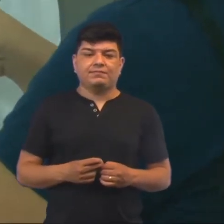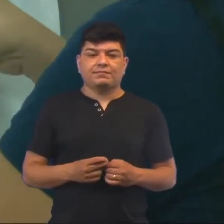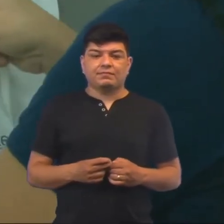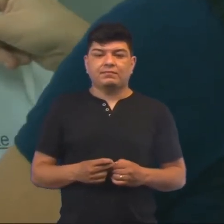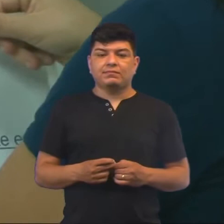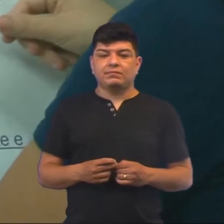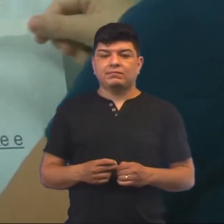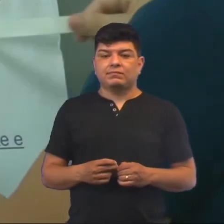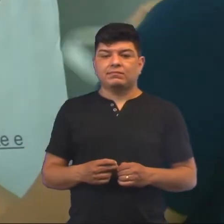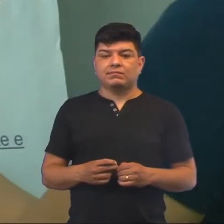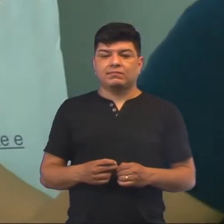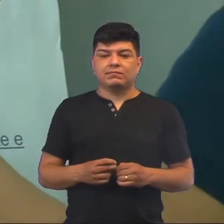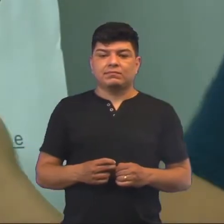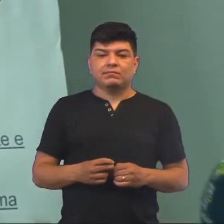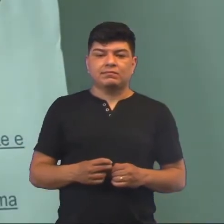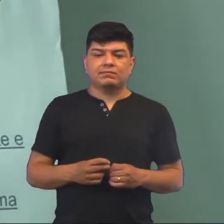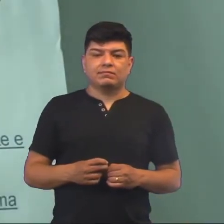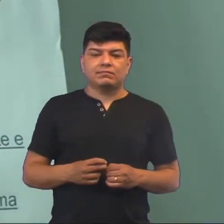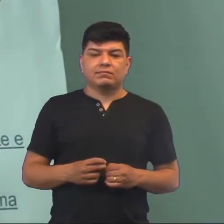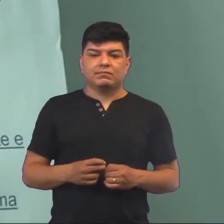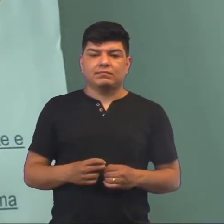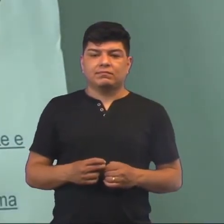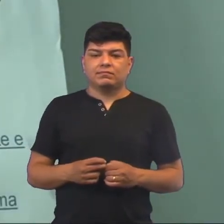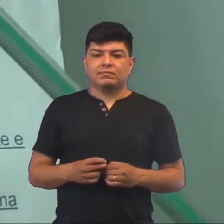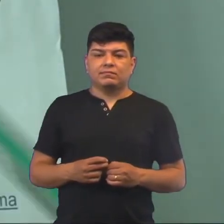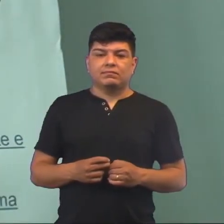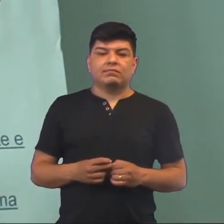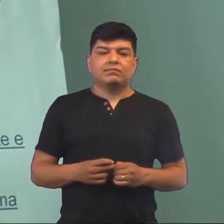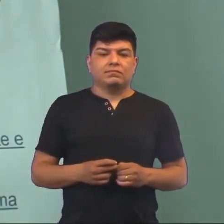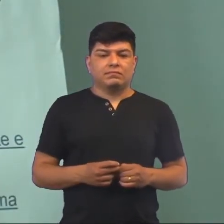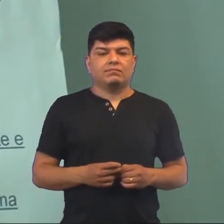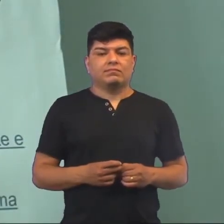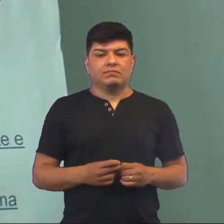um grupo específico, ó. Aí, ó.